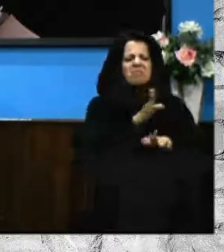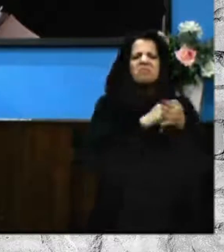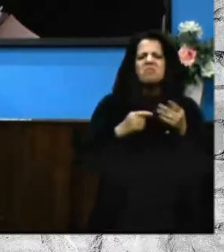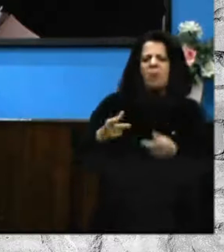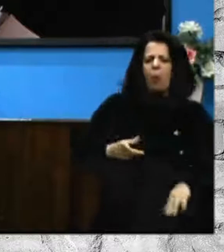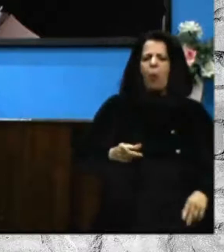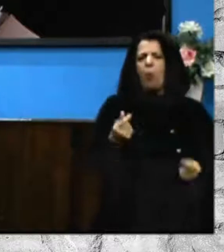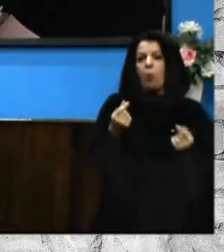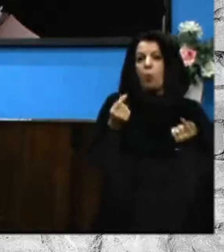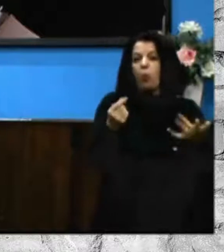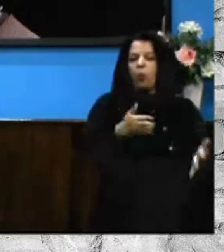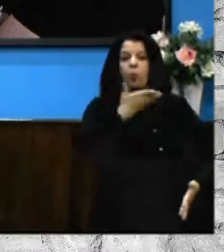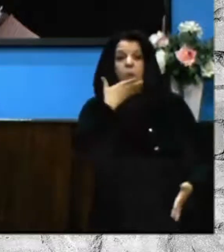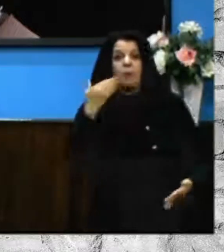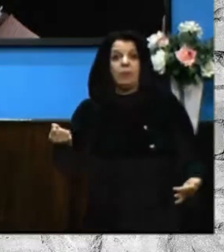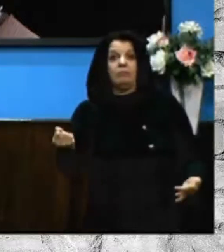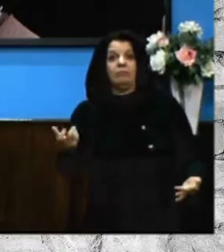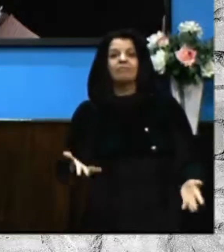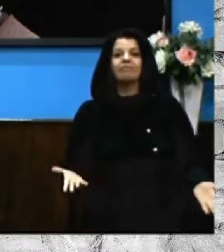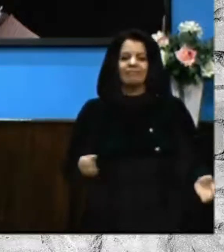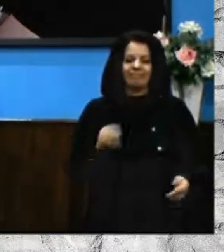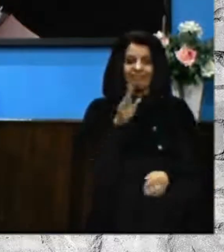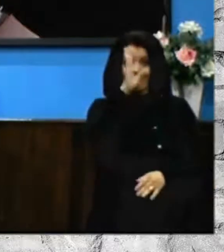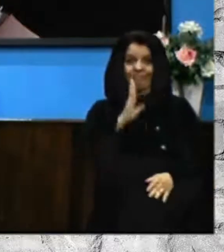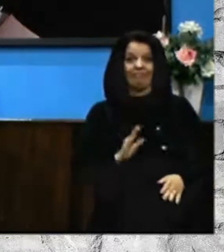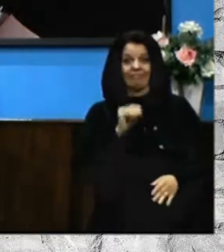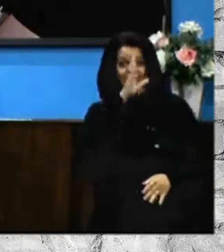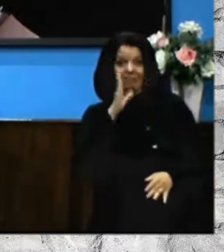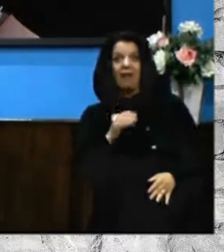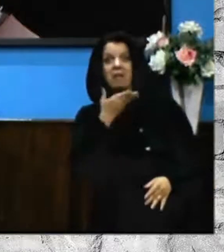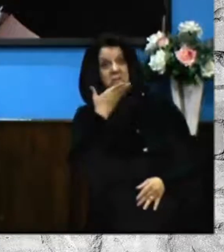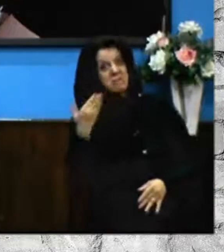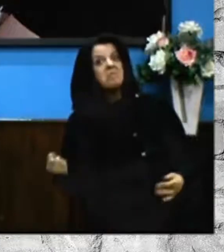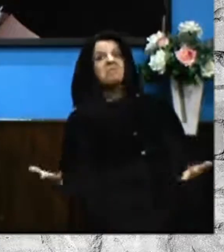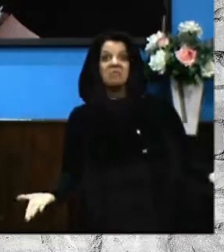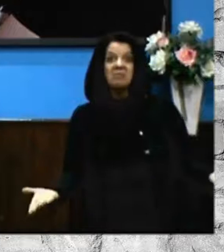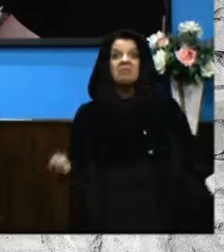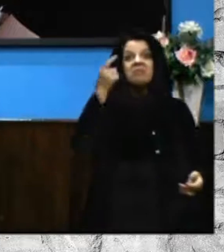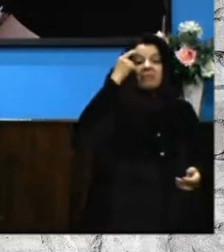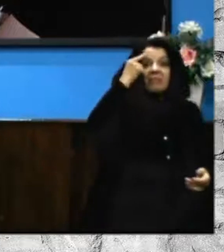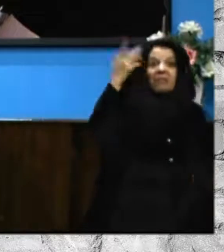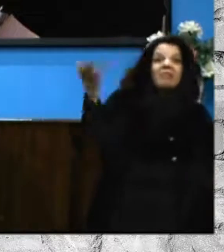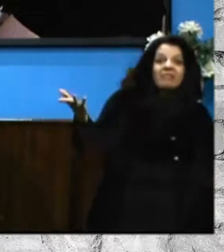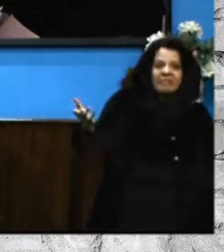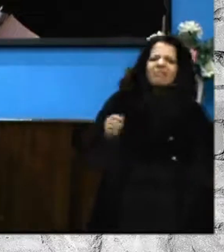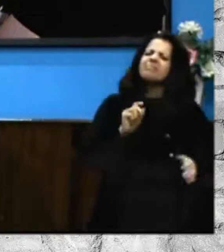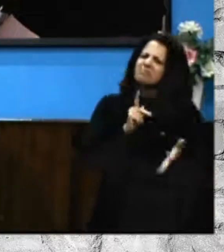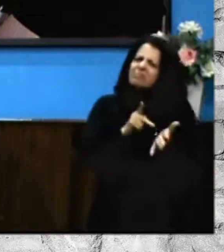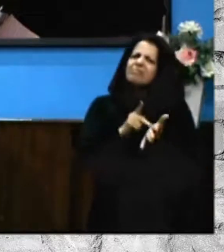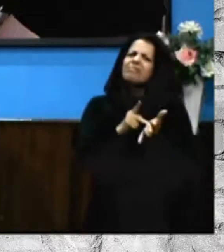do país estava em ascensão. O Brasil está melhorando, é o que pensamos, e estava